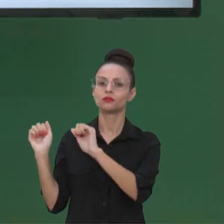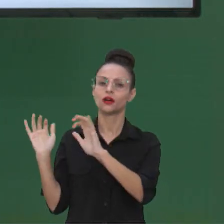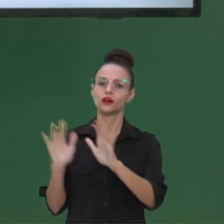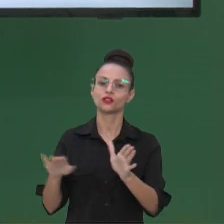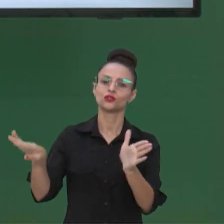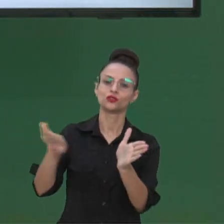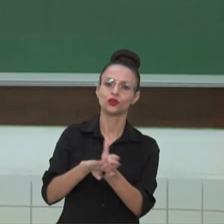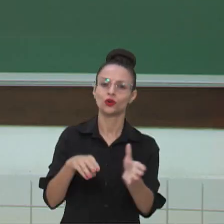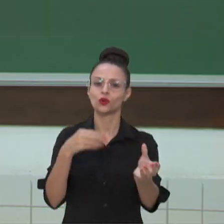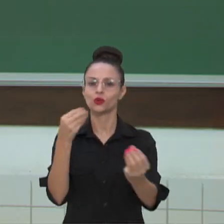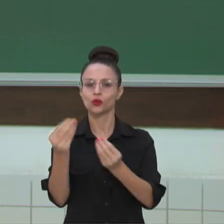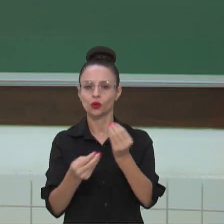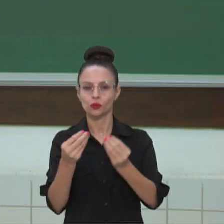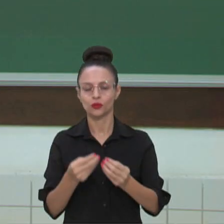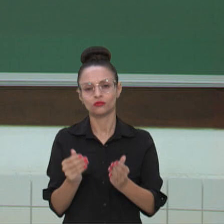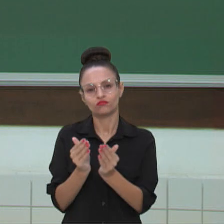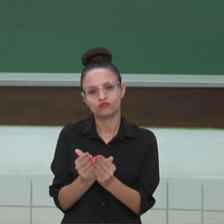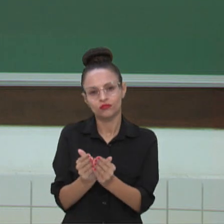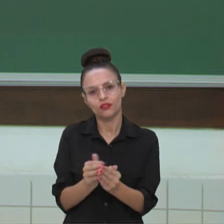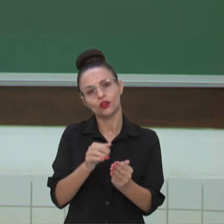colonos, desembarcando do navio.